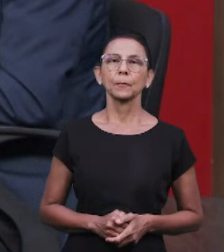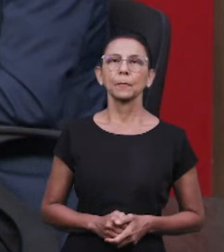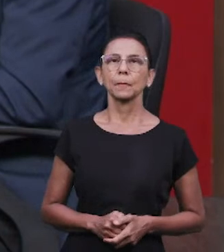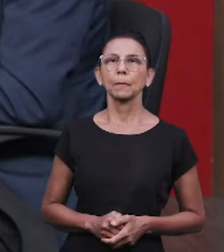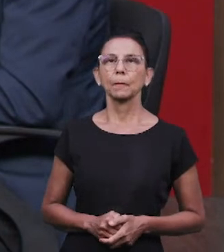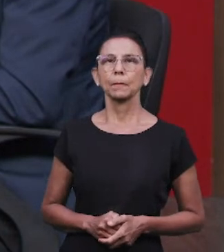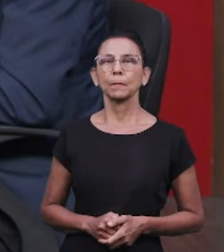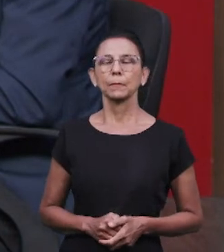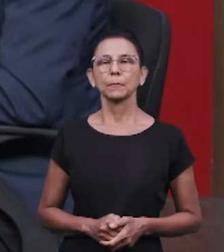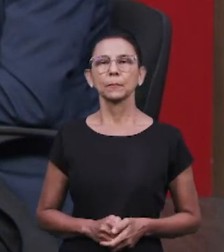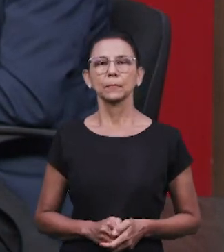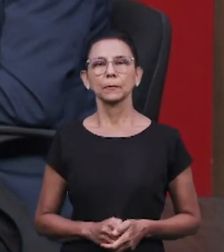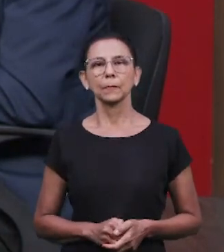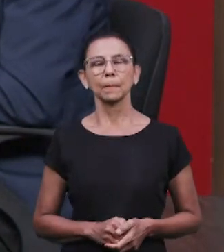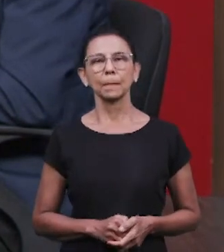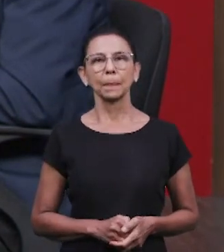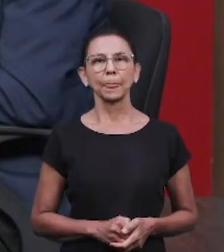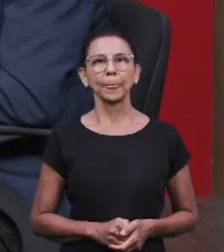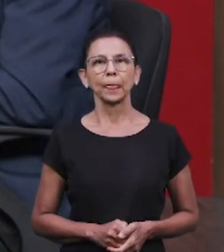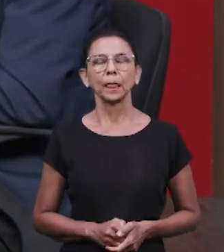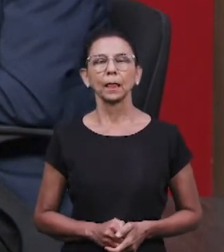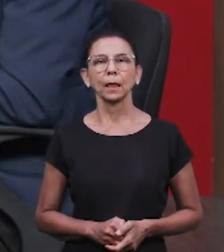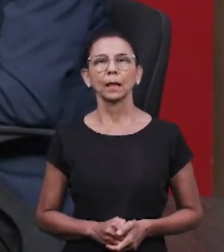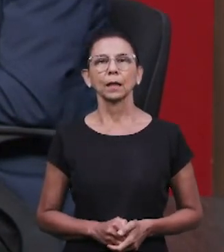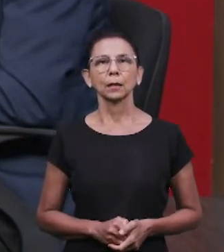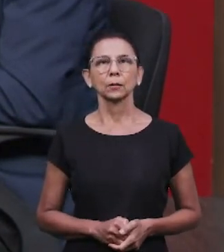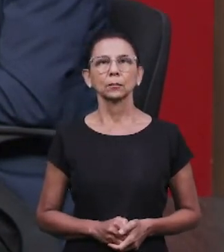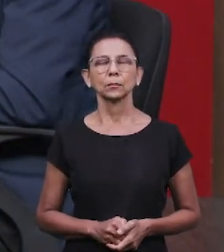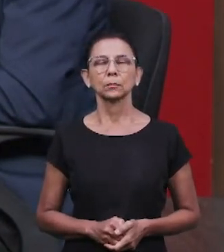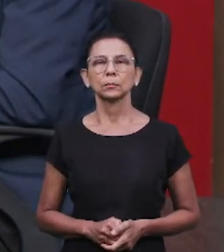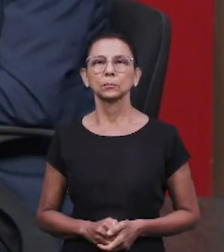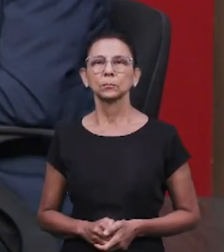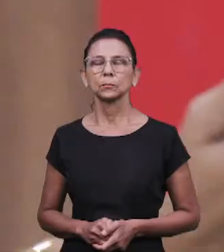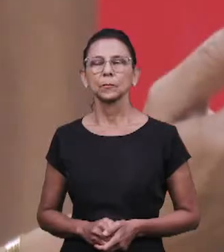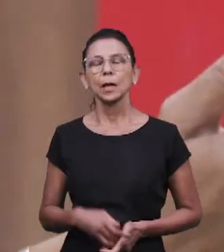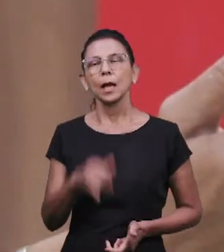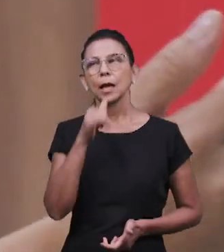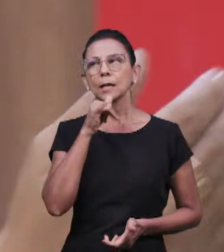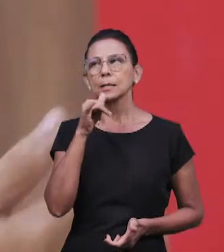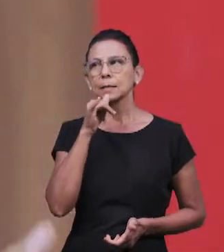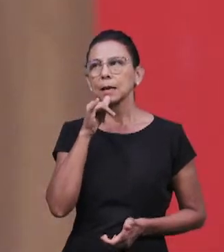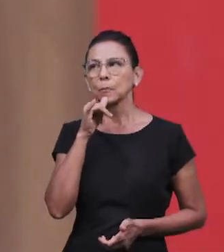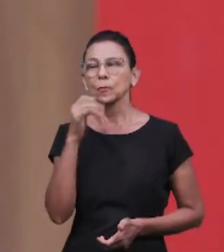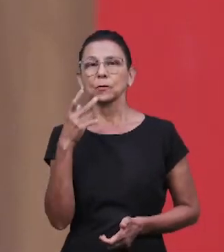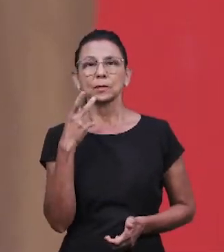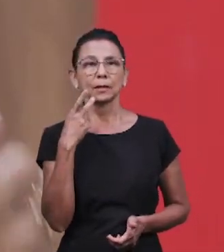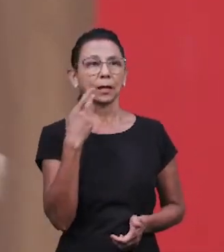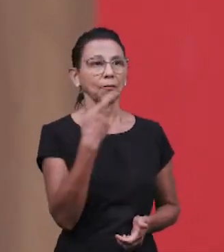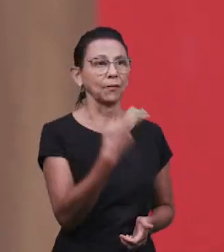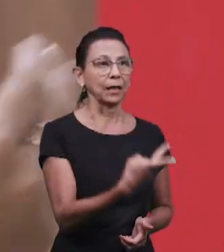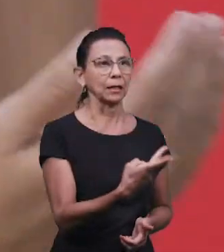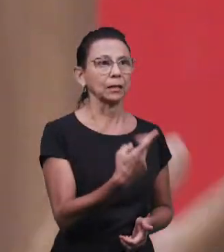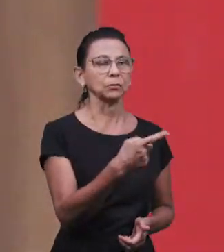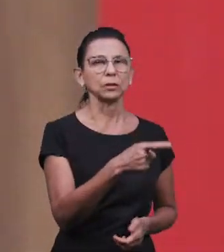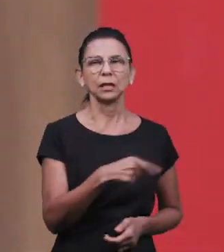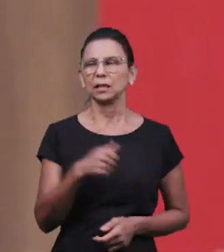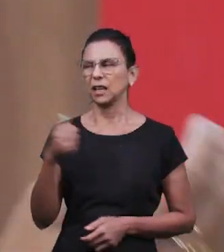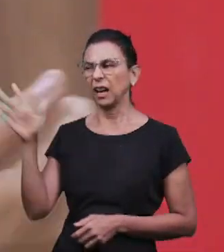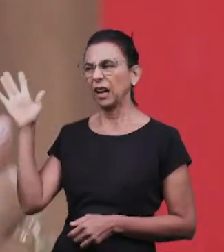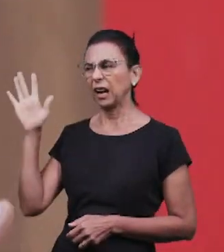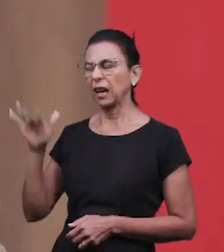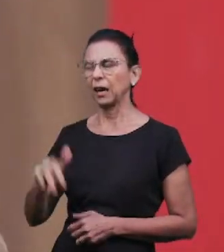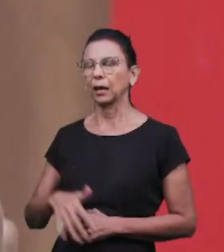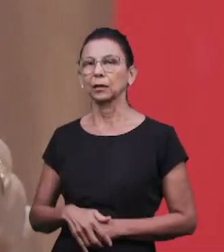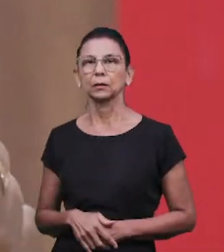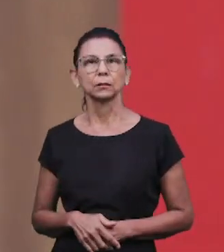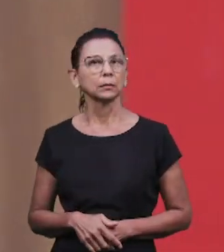não tem que deixar que vire as costas sem resolver o que seja uma pergunta que